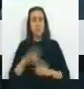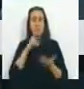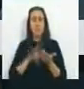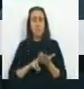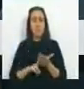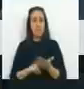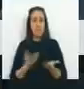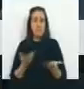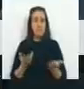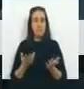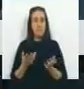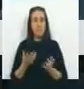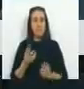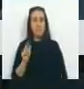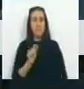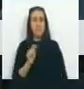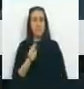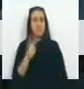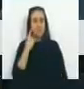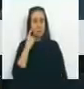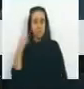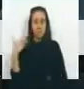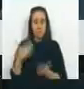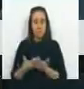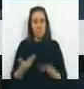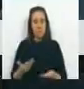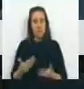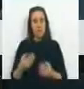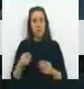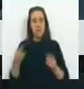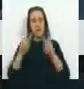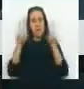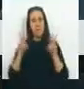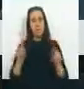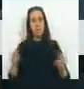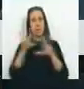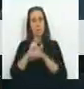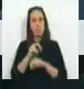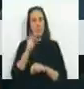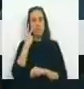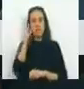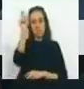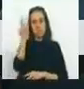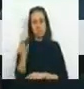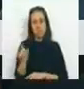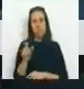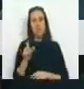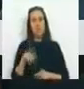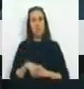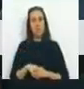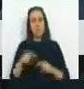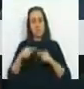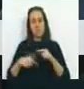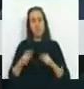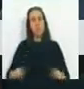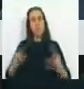é que, desde há 2 meses, se abriu um novo capítulo na sua vida, iniciou um novo ciclo,